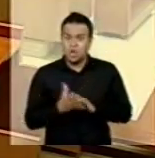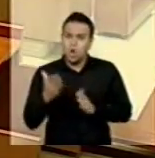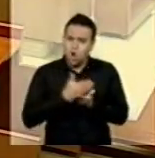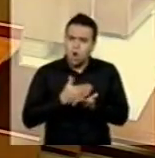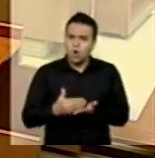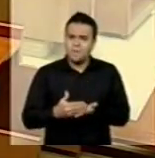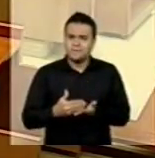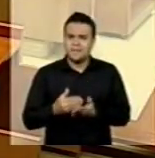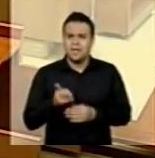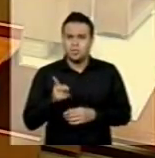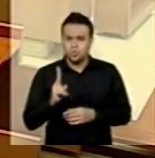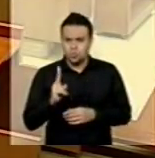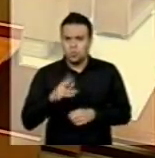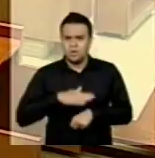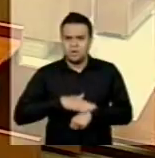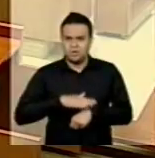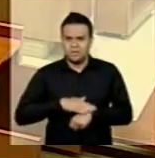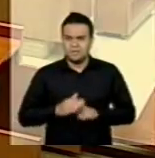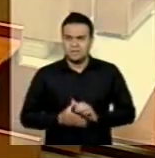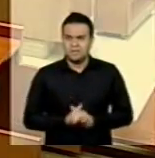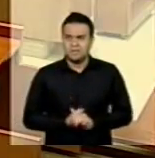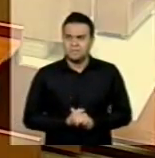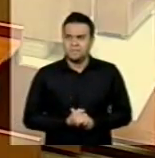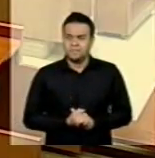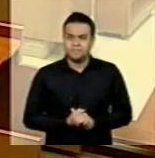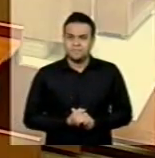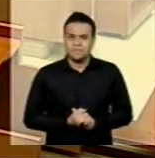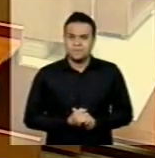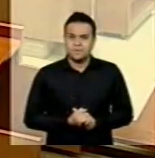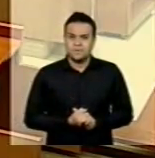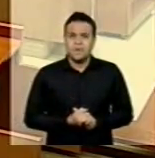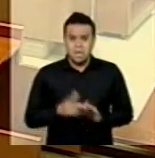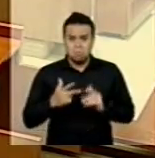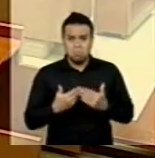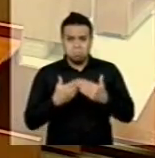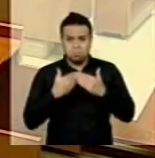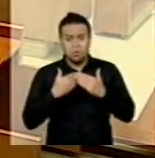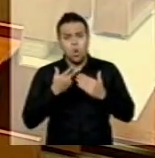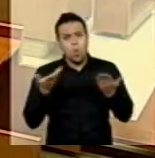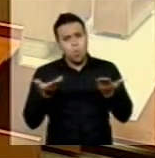começássemos às 14 horas. E ele aí disse: hoje você está propondo